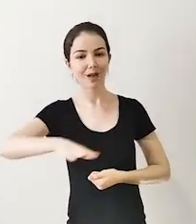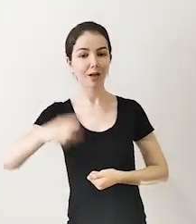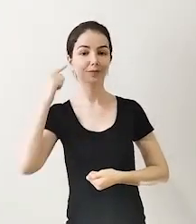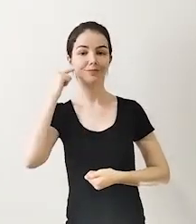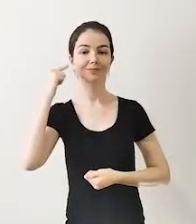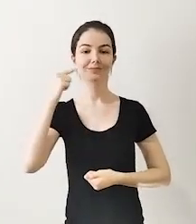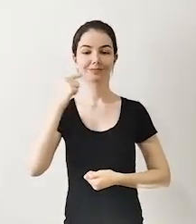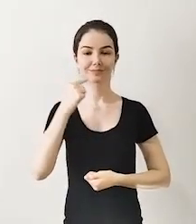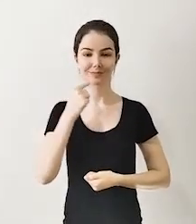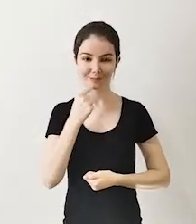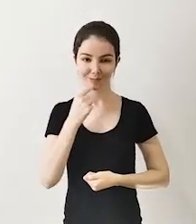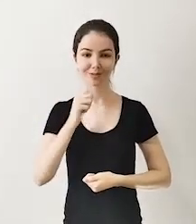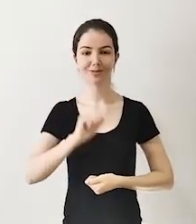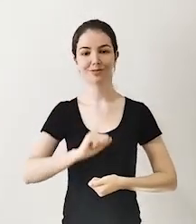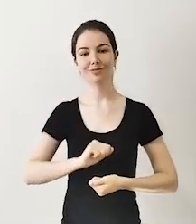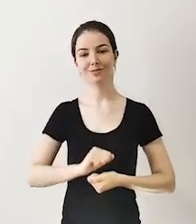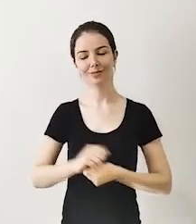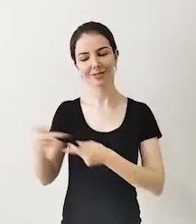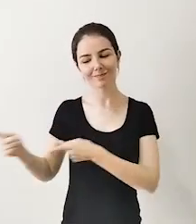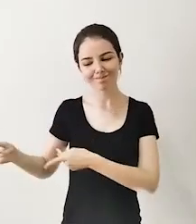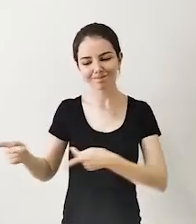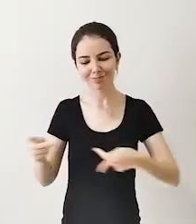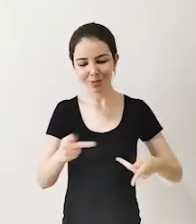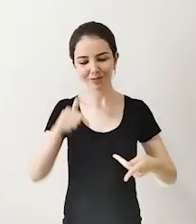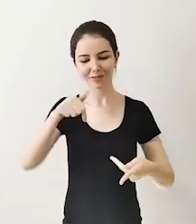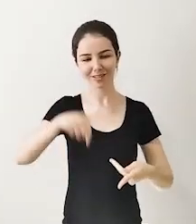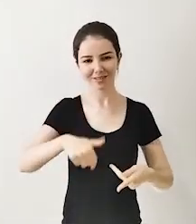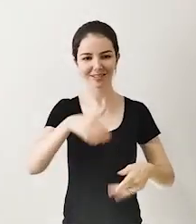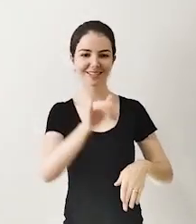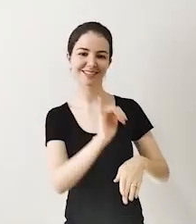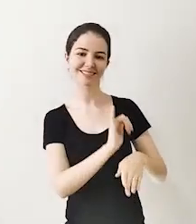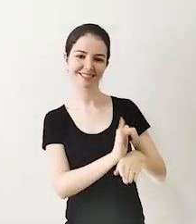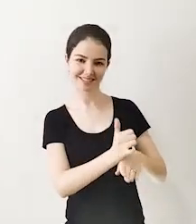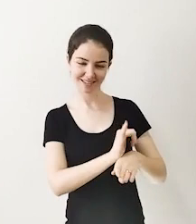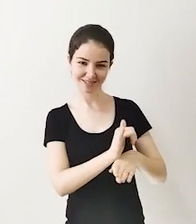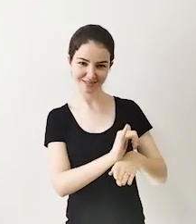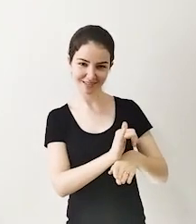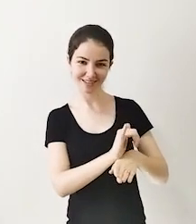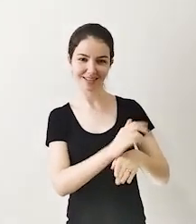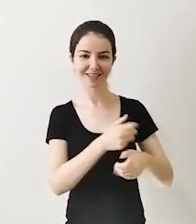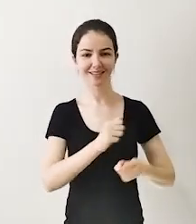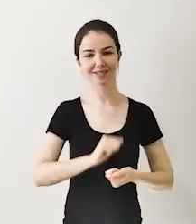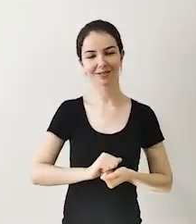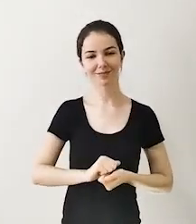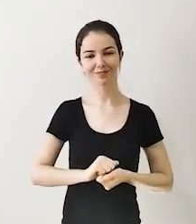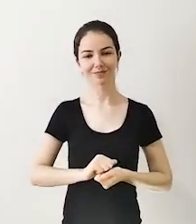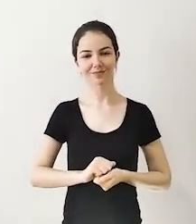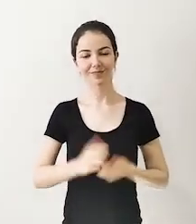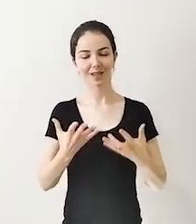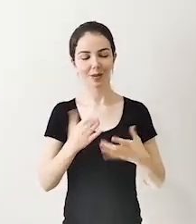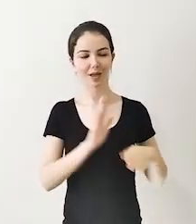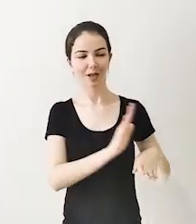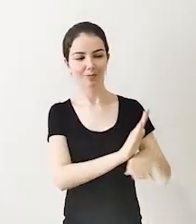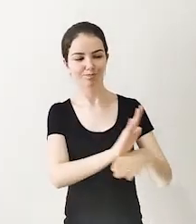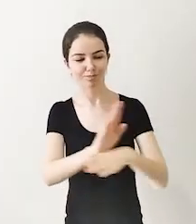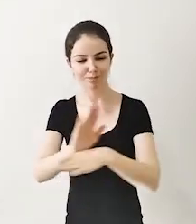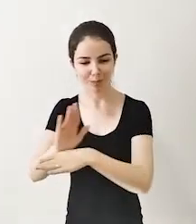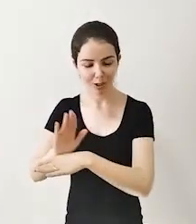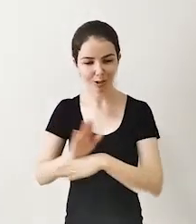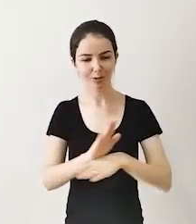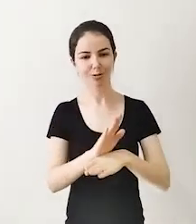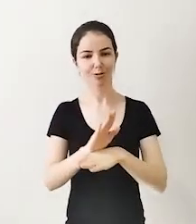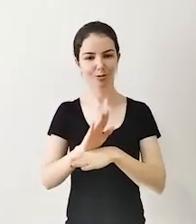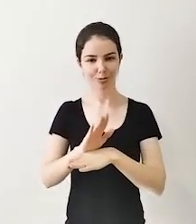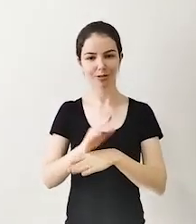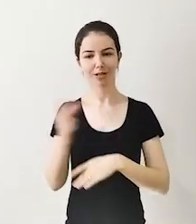alunos que são surdos. Então sejam muito bem-vindos ao meu canal. Eu espero que nós possamos, tanto eu quanto